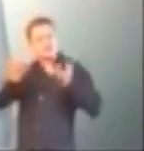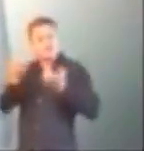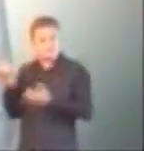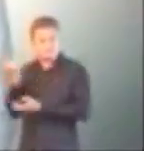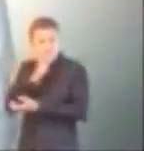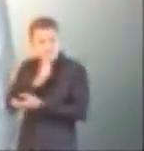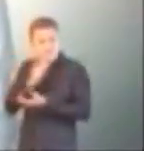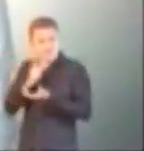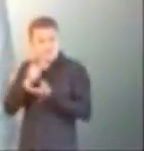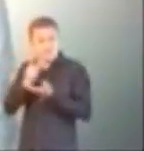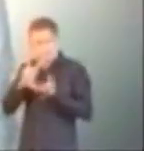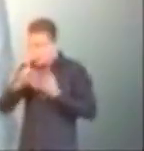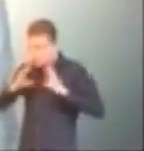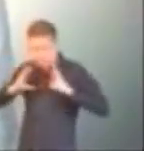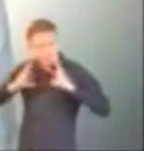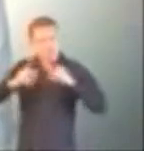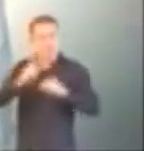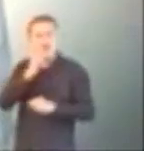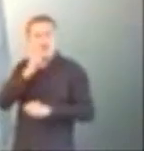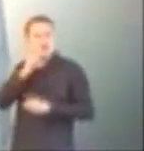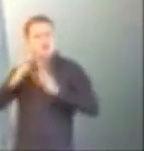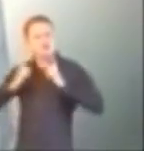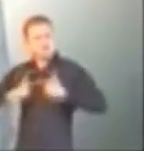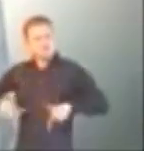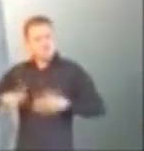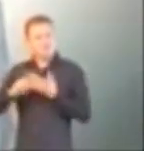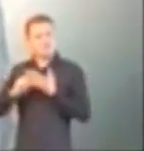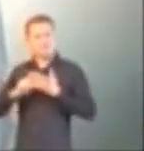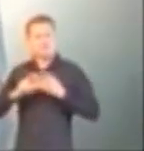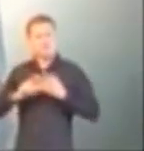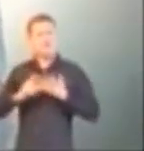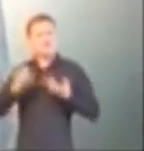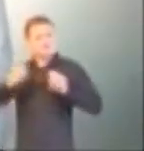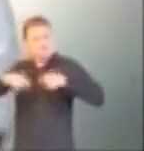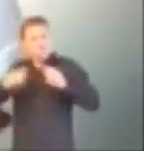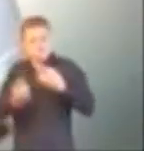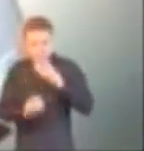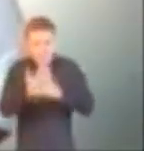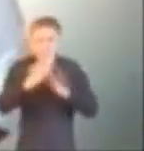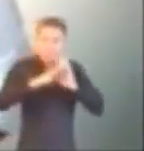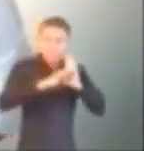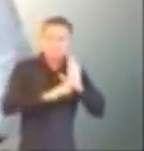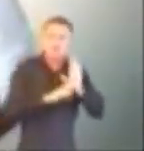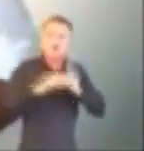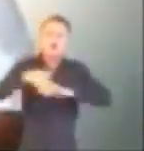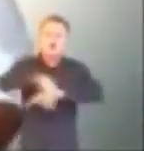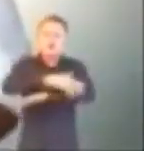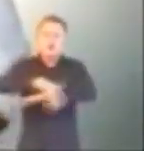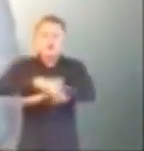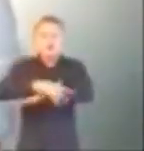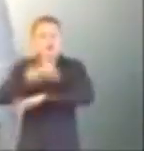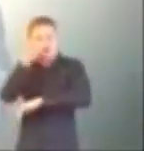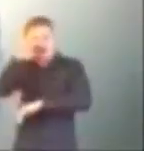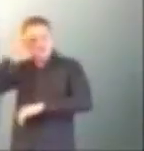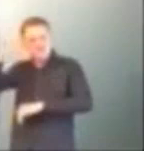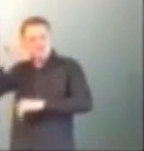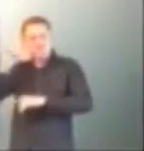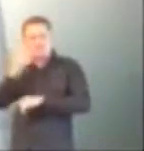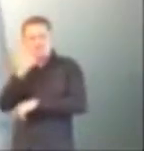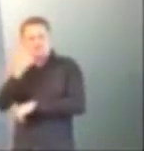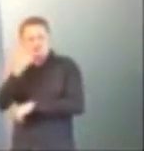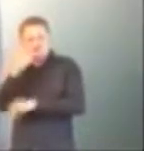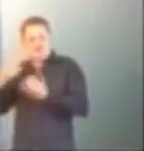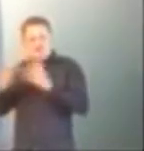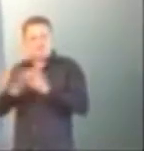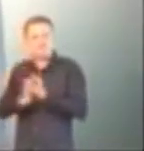Queremos alcançar o acesso universal à água potável, saneamento e higiene para todos. Vamos criar o programa Rua Sem Esgoto a Céu